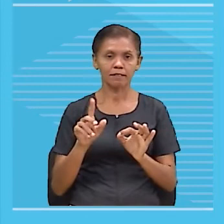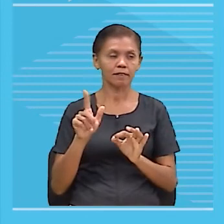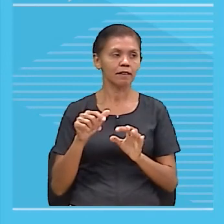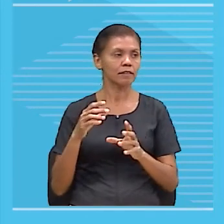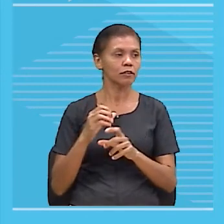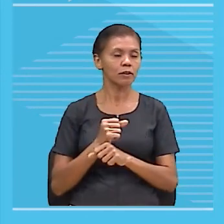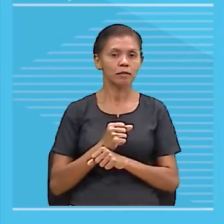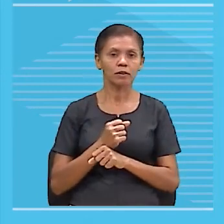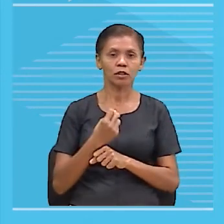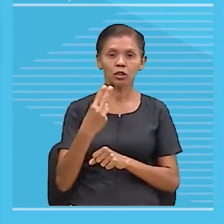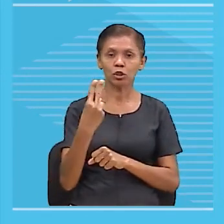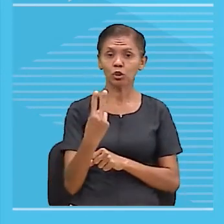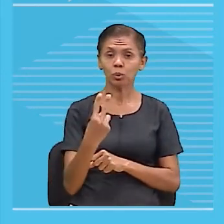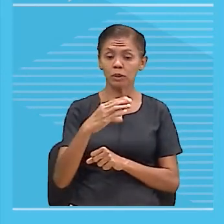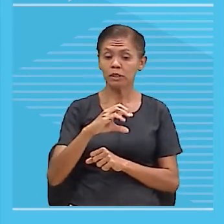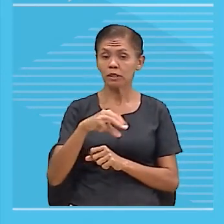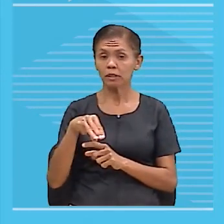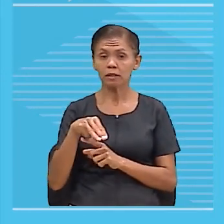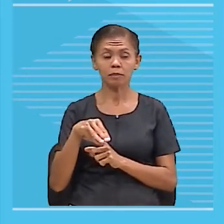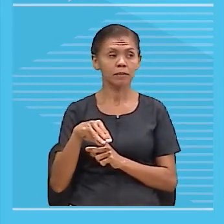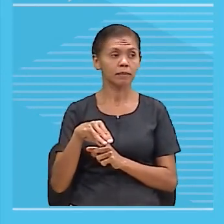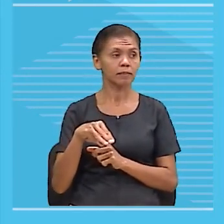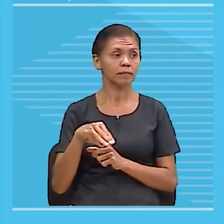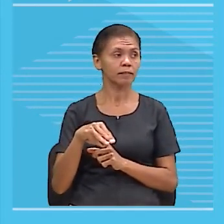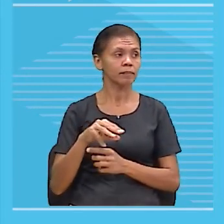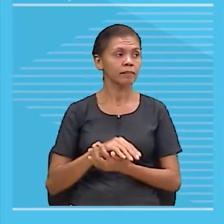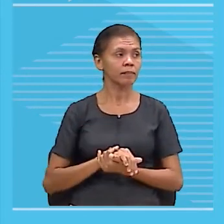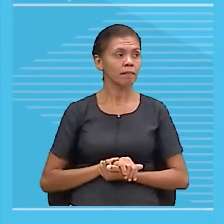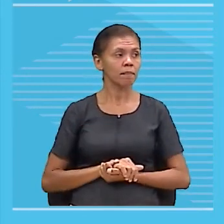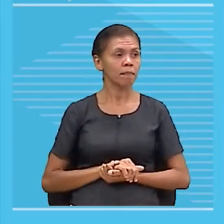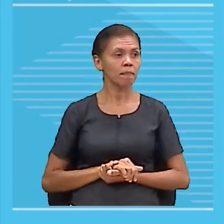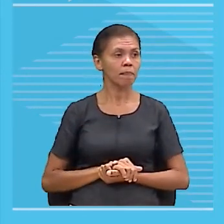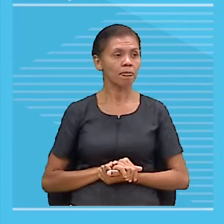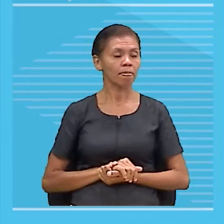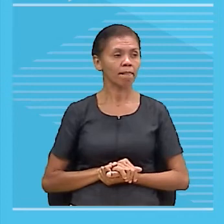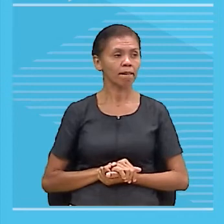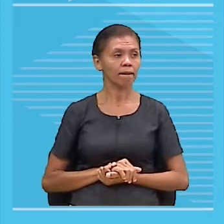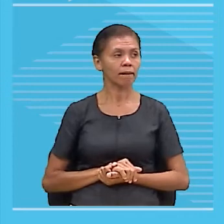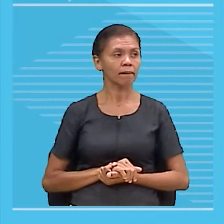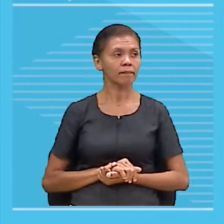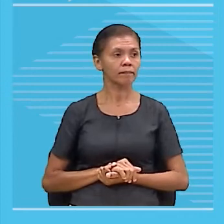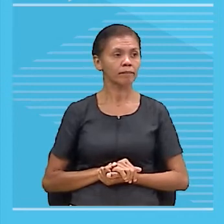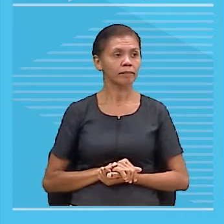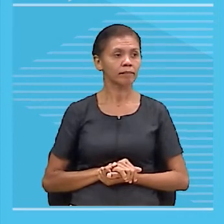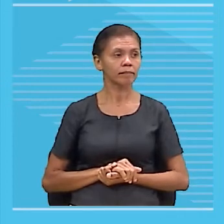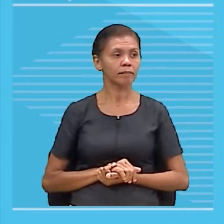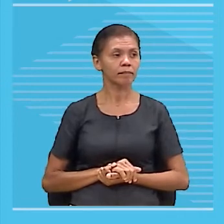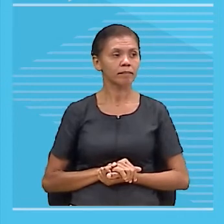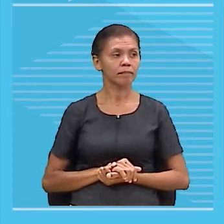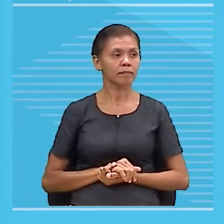vale 2 centímetros, e que a constante que representa o